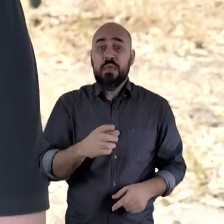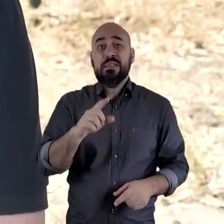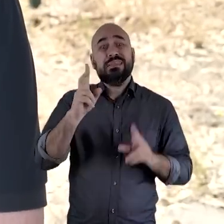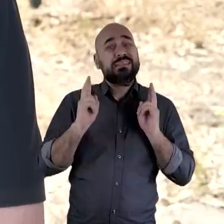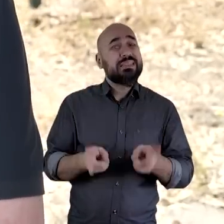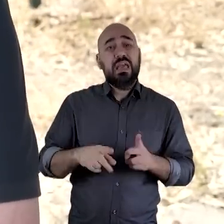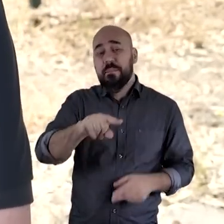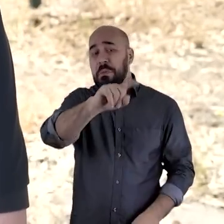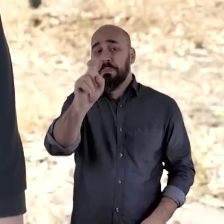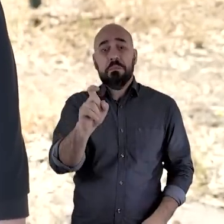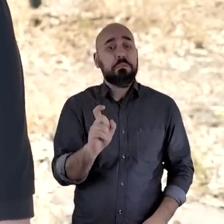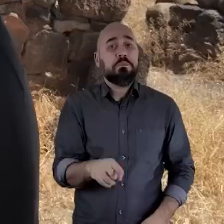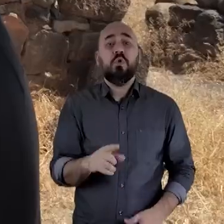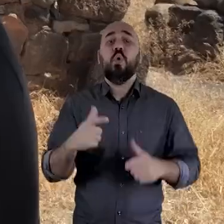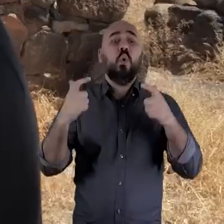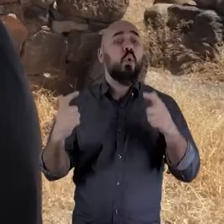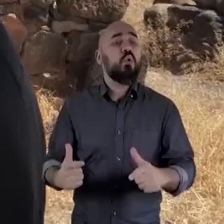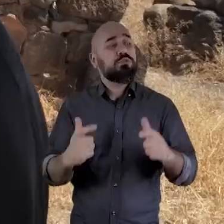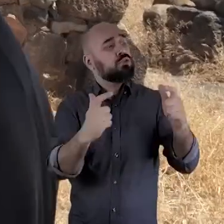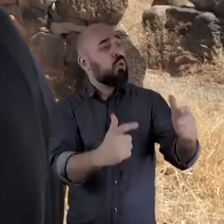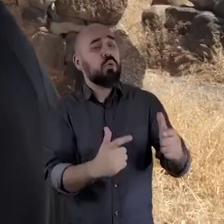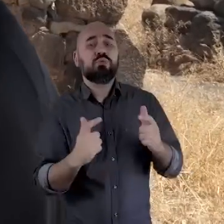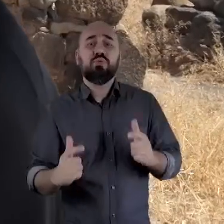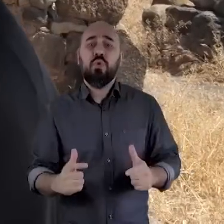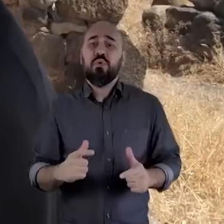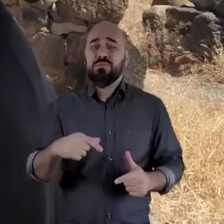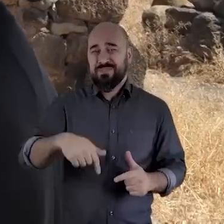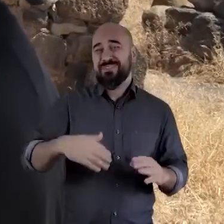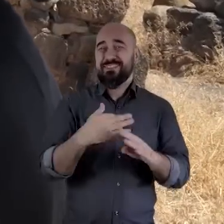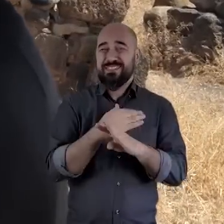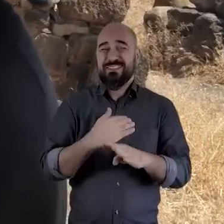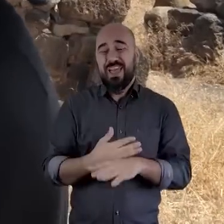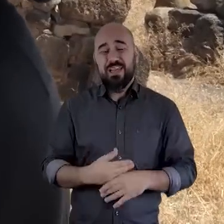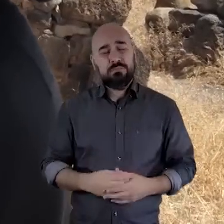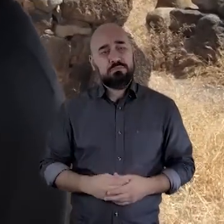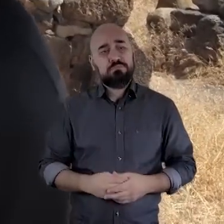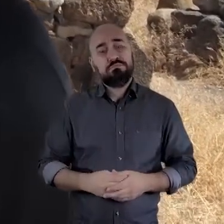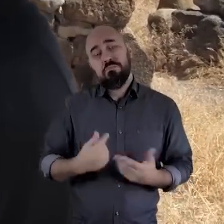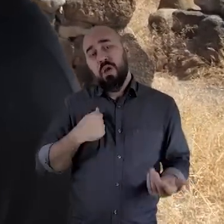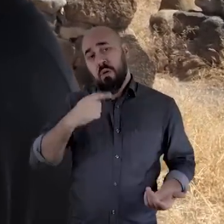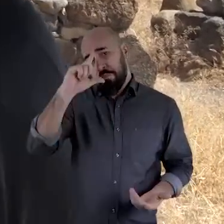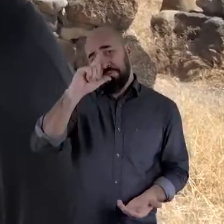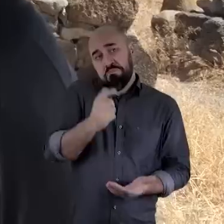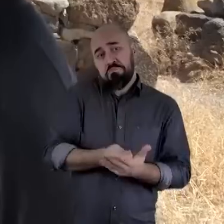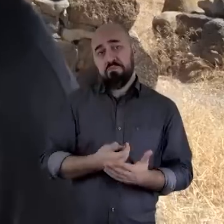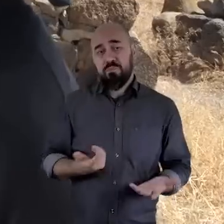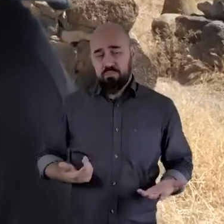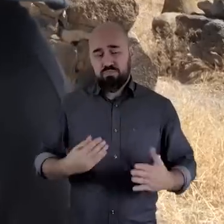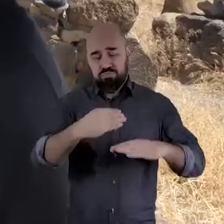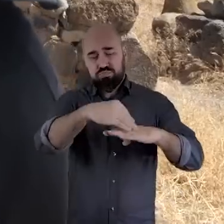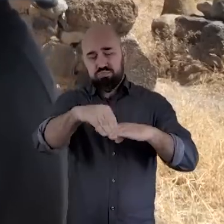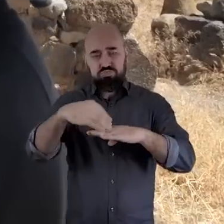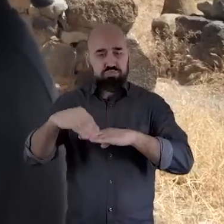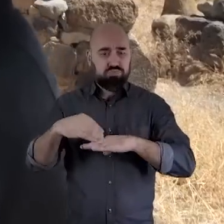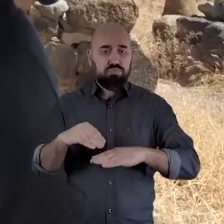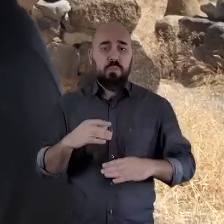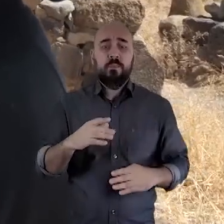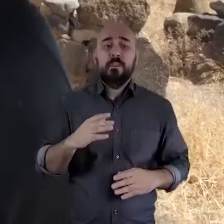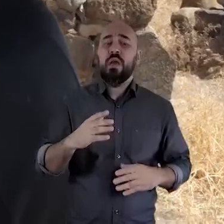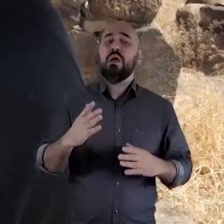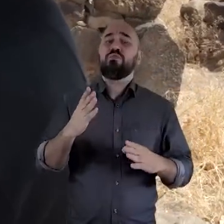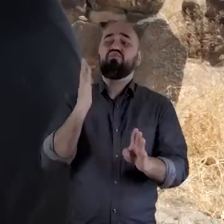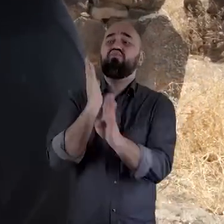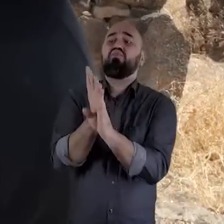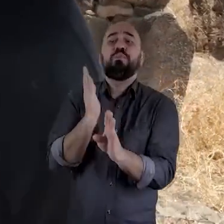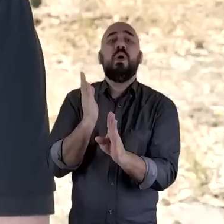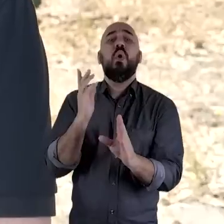onde estava esse local. E eu decidi que ia fazer escavações arqueológicas para descobrir onde